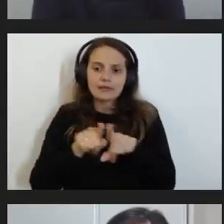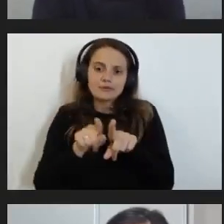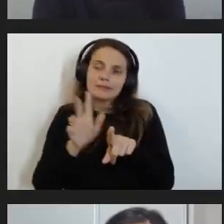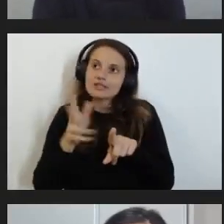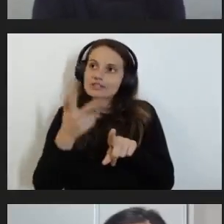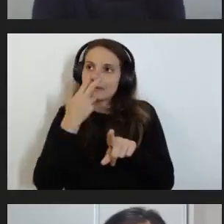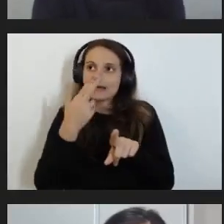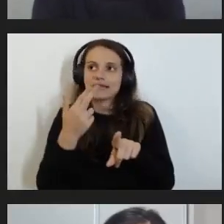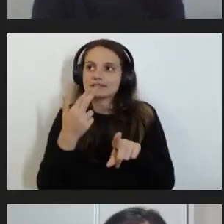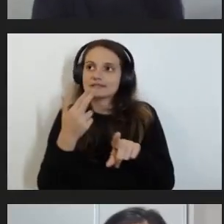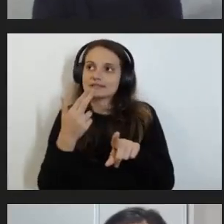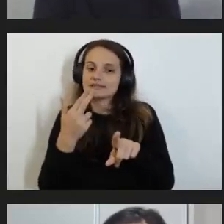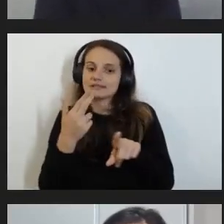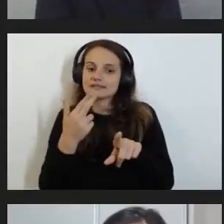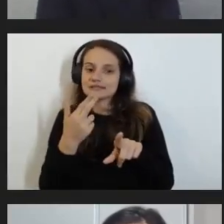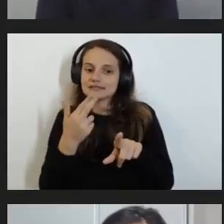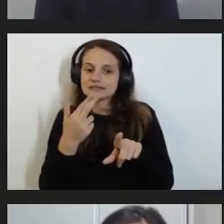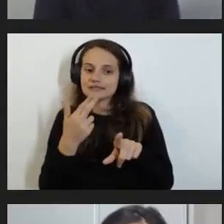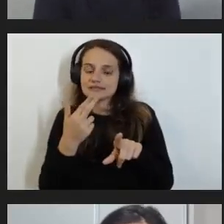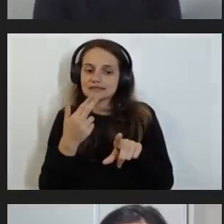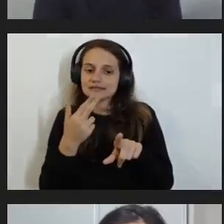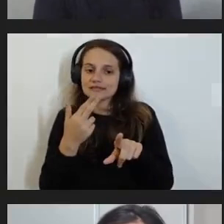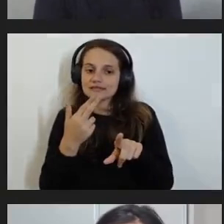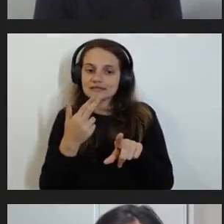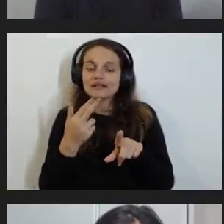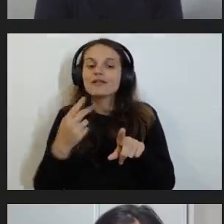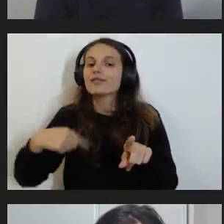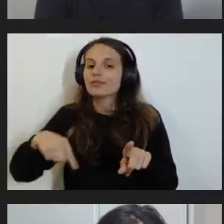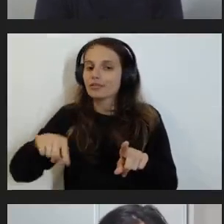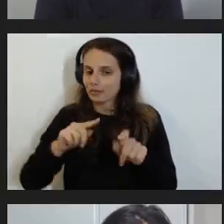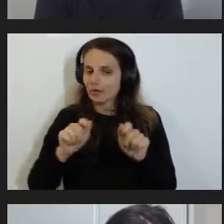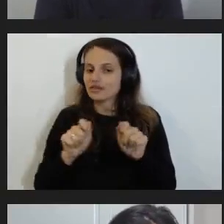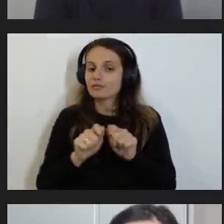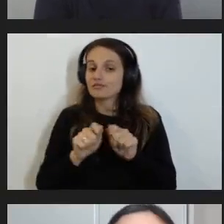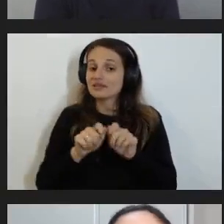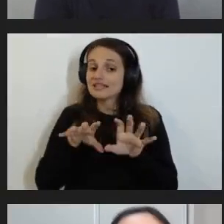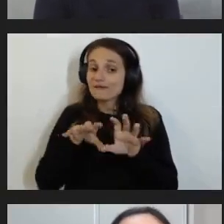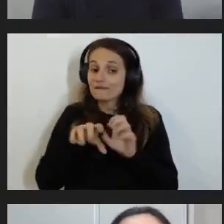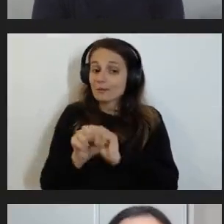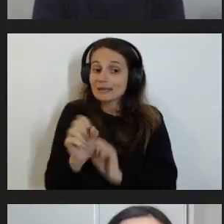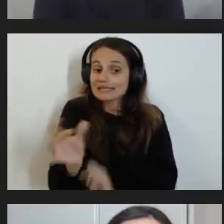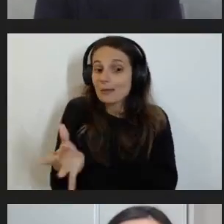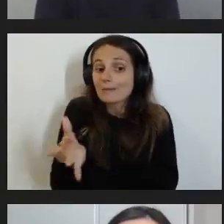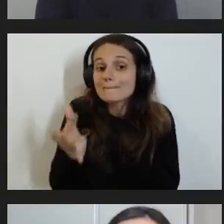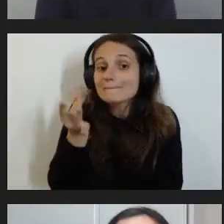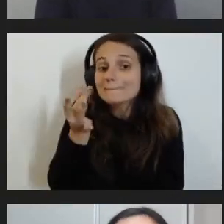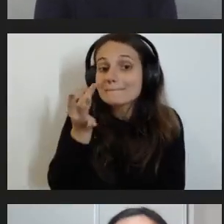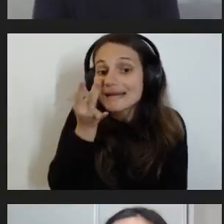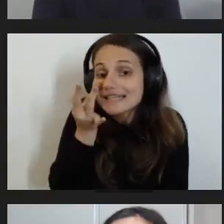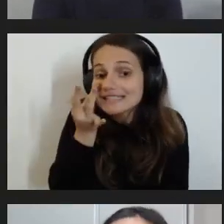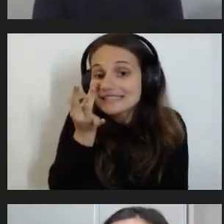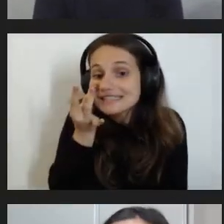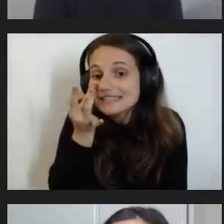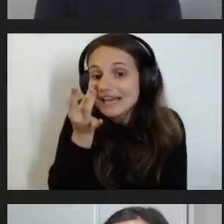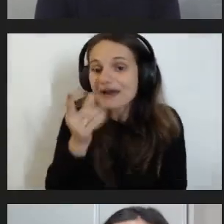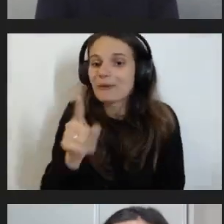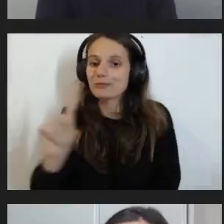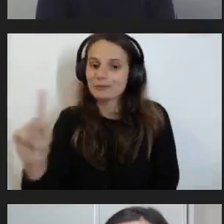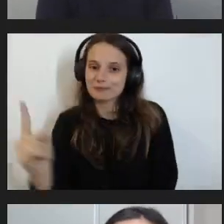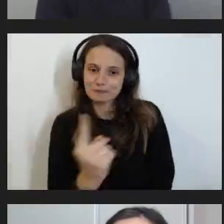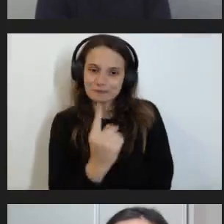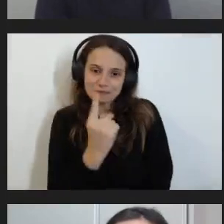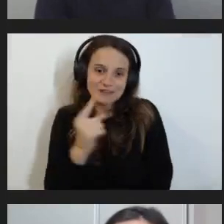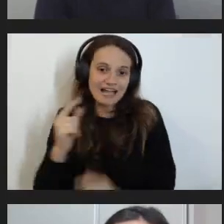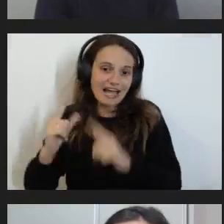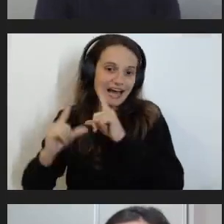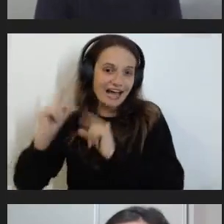registrando aqui que o Carlos está aqui. A gente tem que fazer uma formação presencial sobre você, dando essas dicas para a gente,